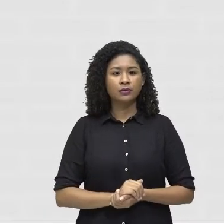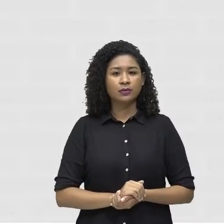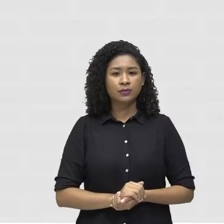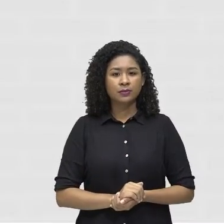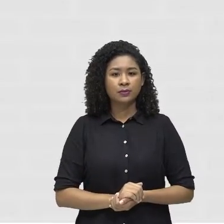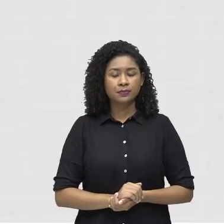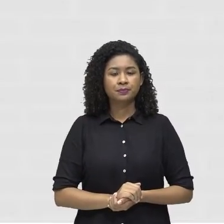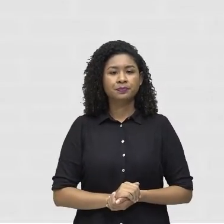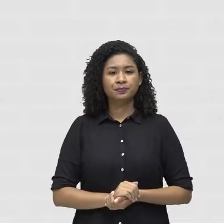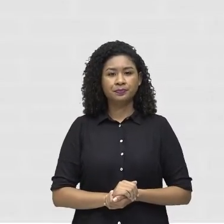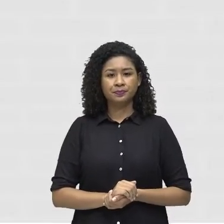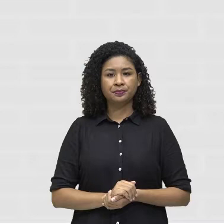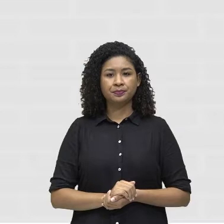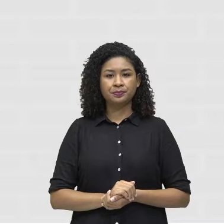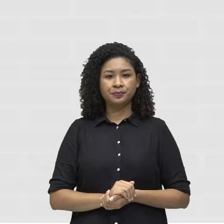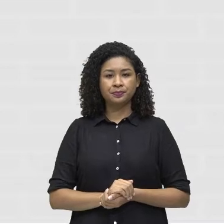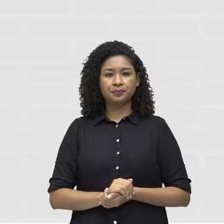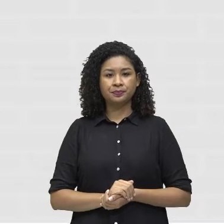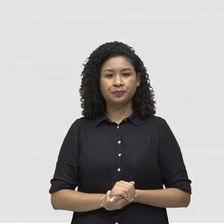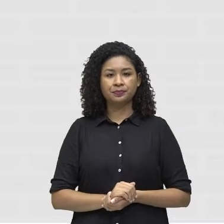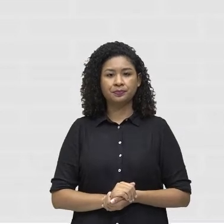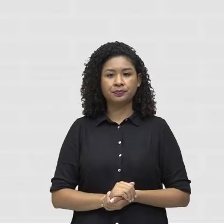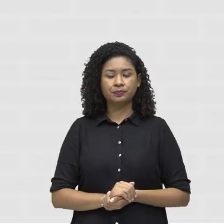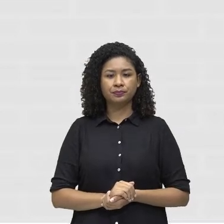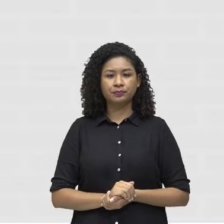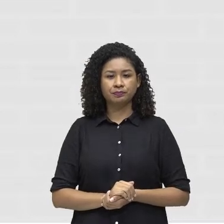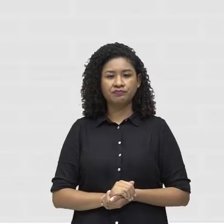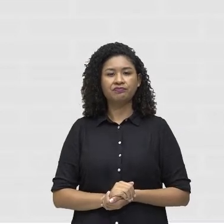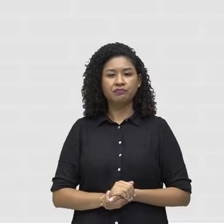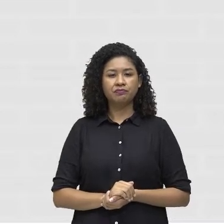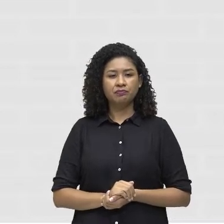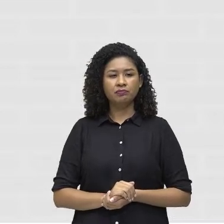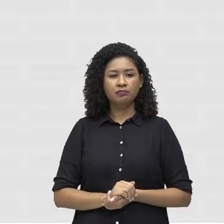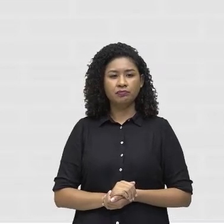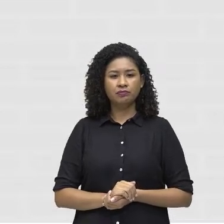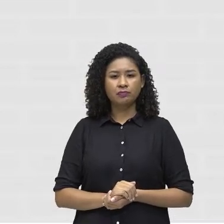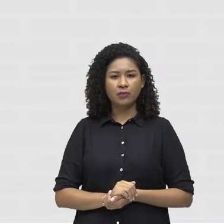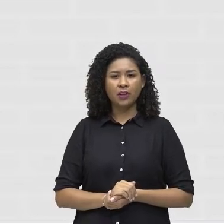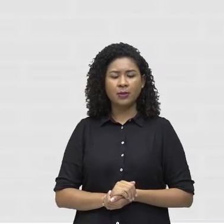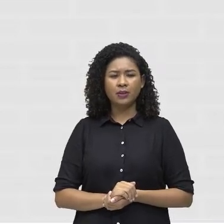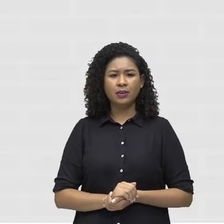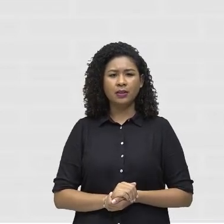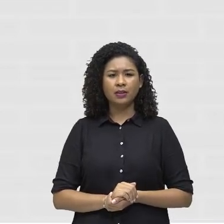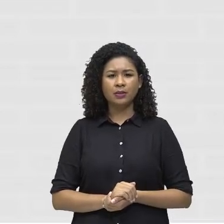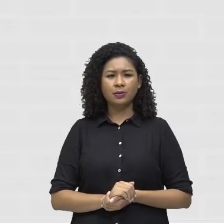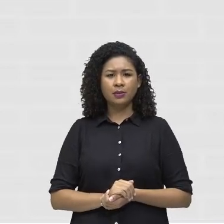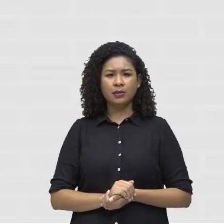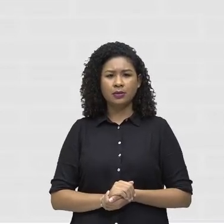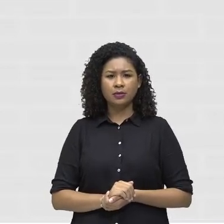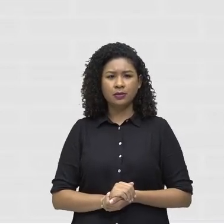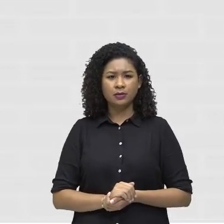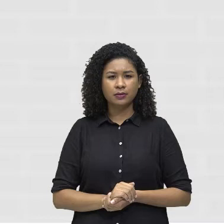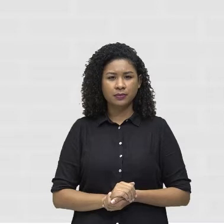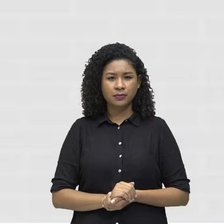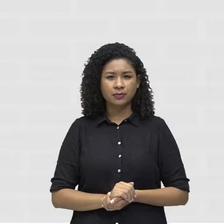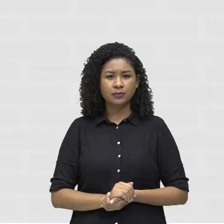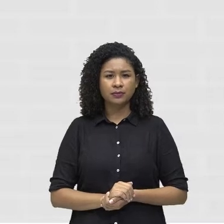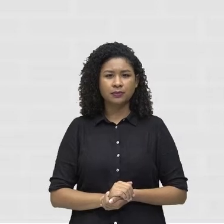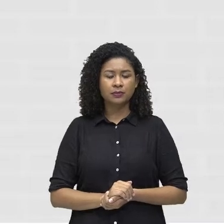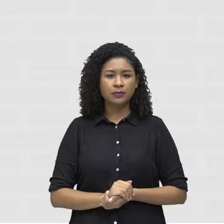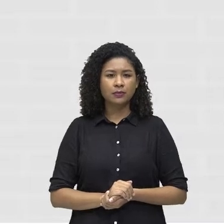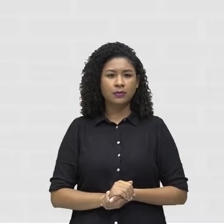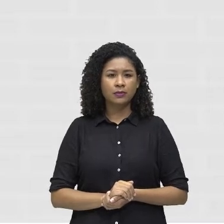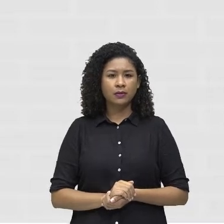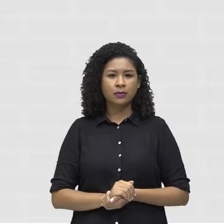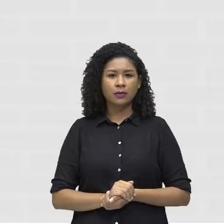os versos, olha só, todo esse trabalho que nós temos aqui, ele fica aí no YouTube, fica no aplicativo Aula em Casa, daqui a pouquinho vai reprisar para a